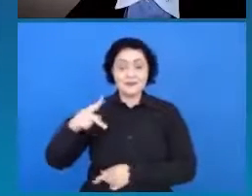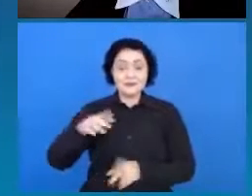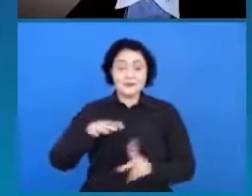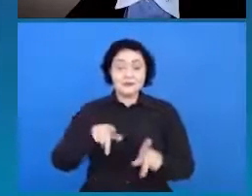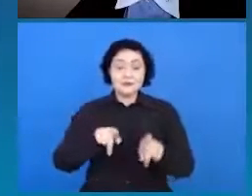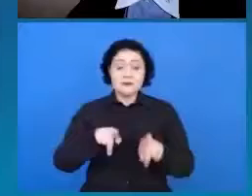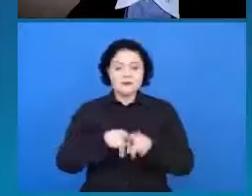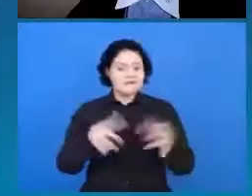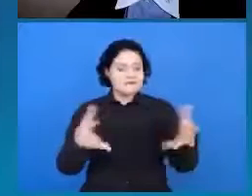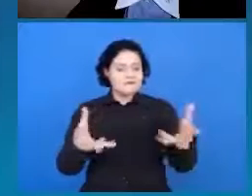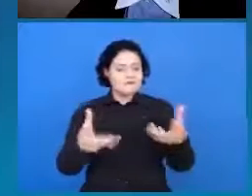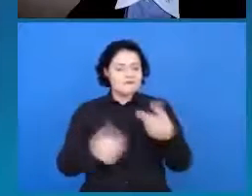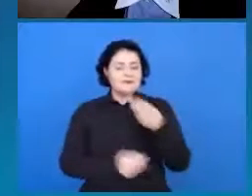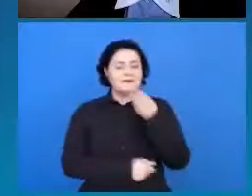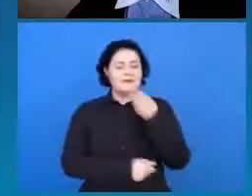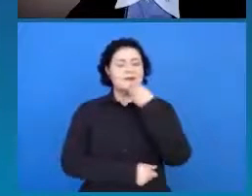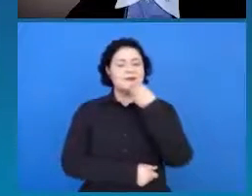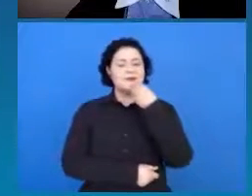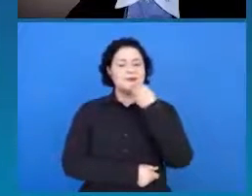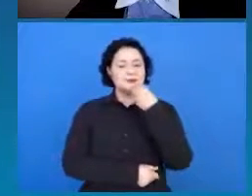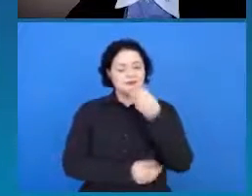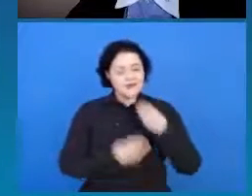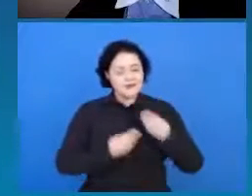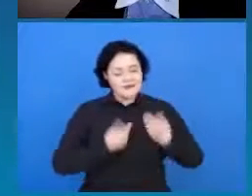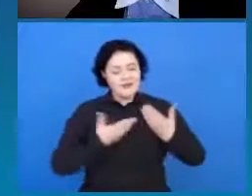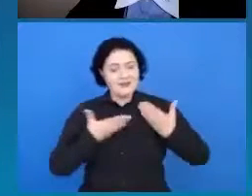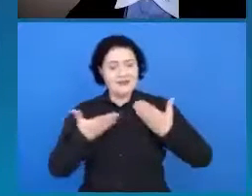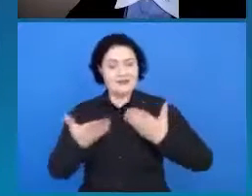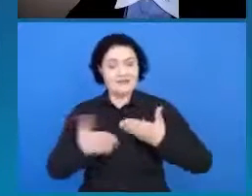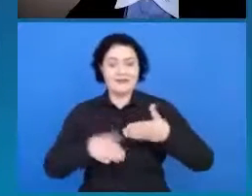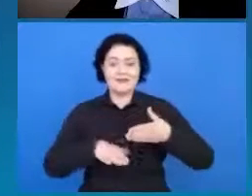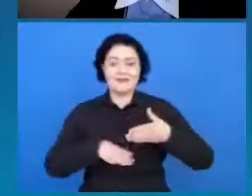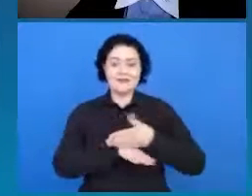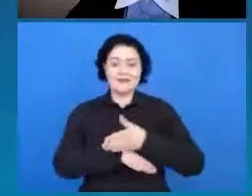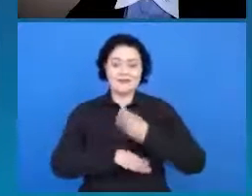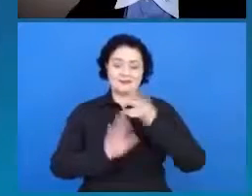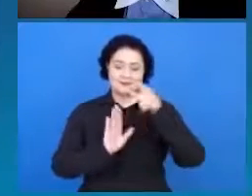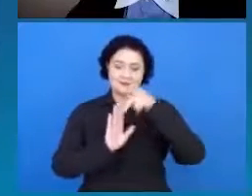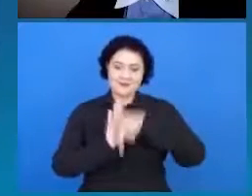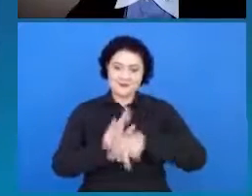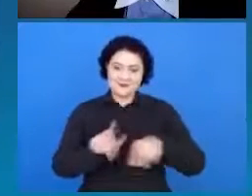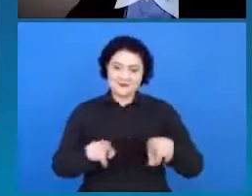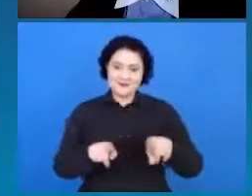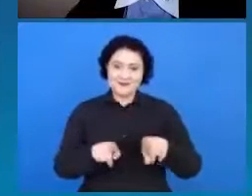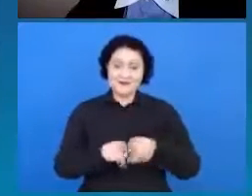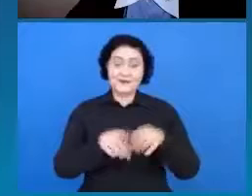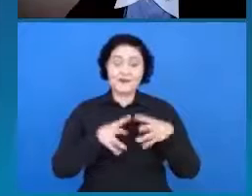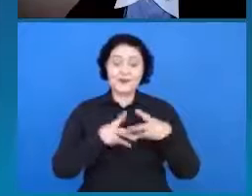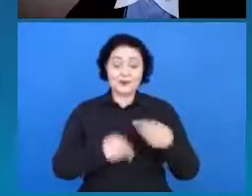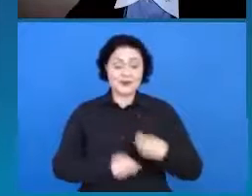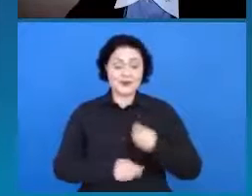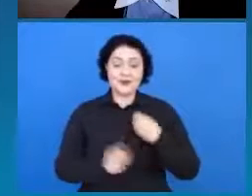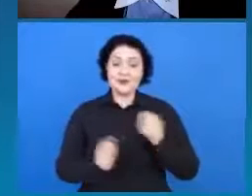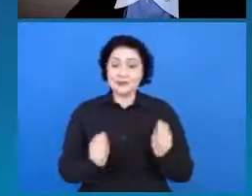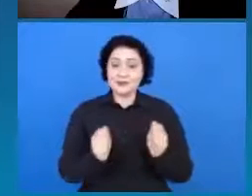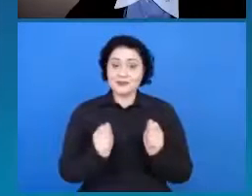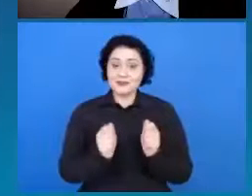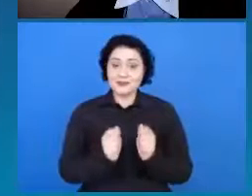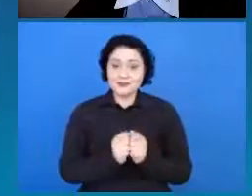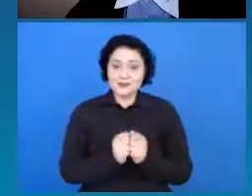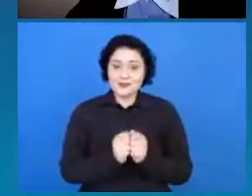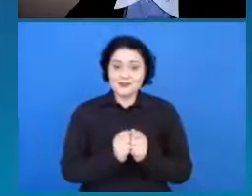pela belíssima oportunidade que possibilitou participar desse projeto EA todos que aqui estamos